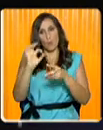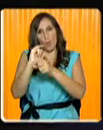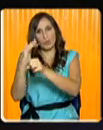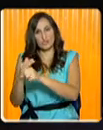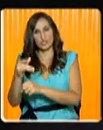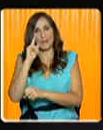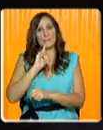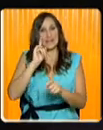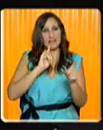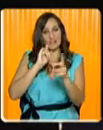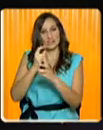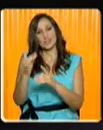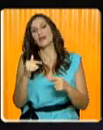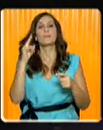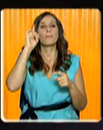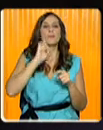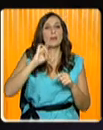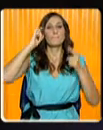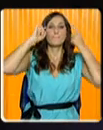Por exemplo, havia a maluca.